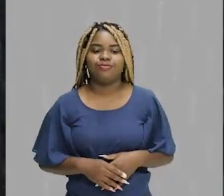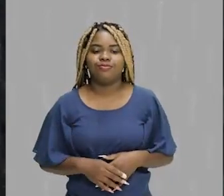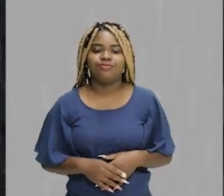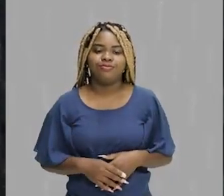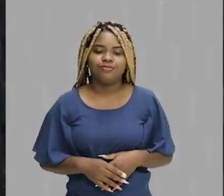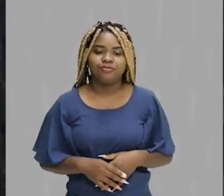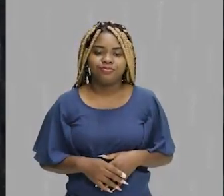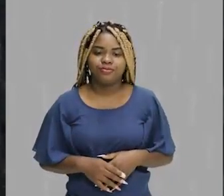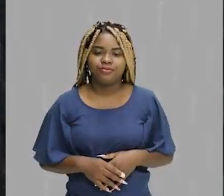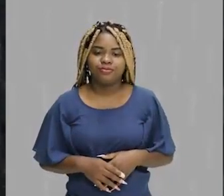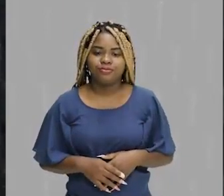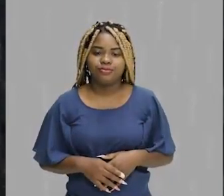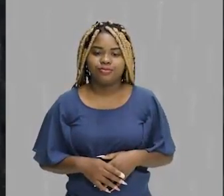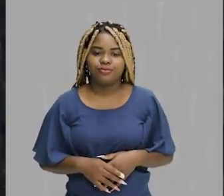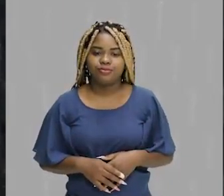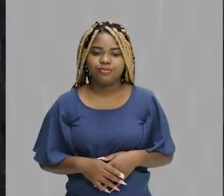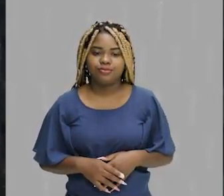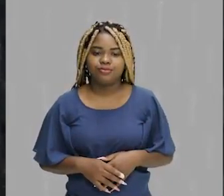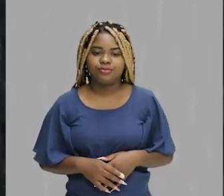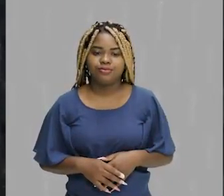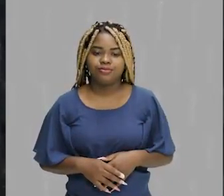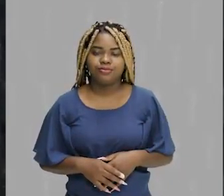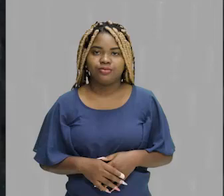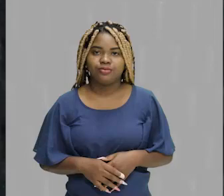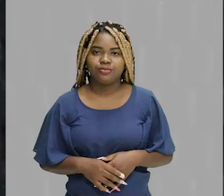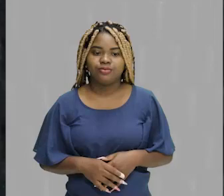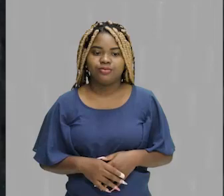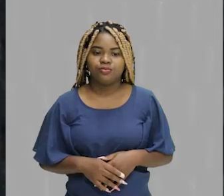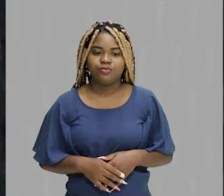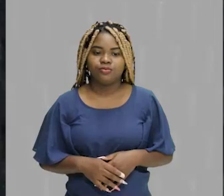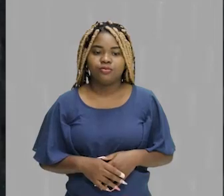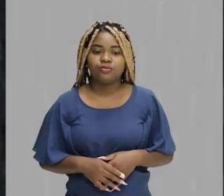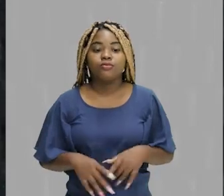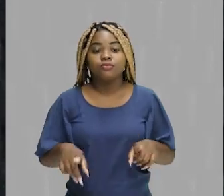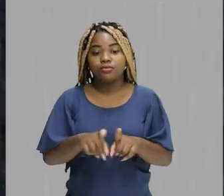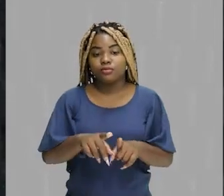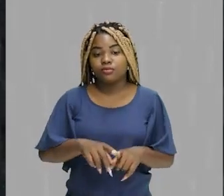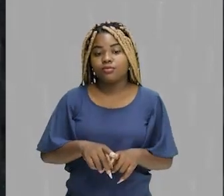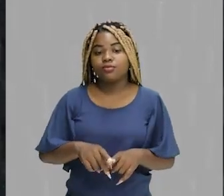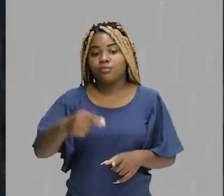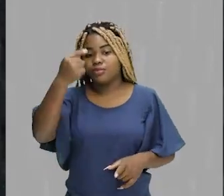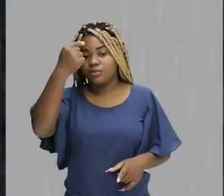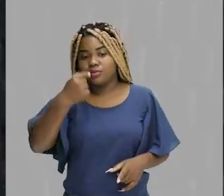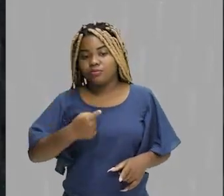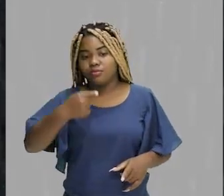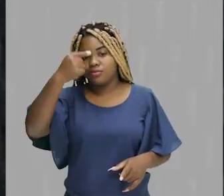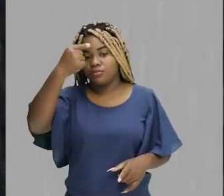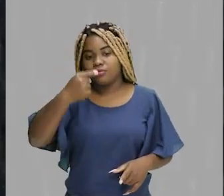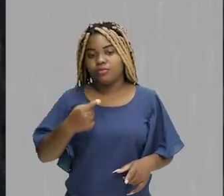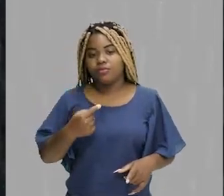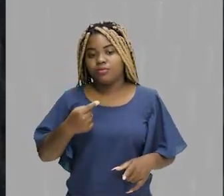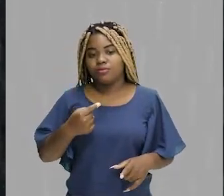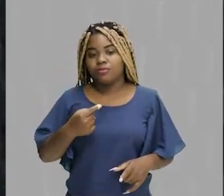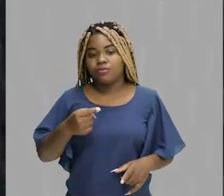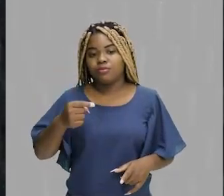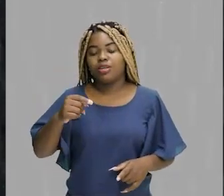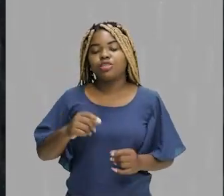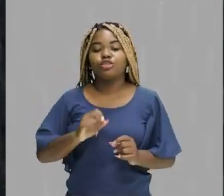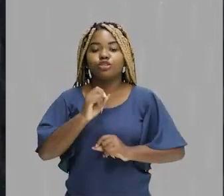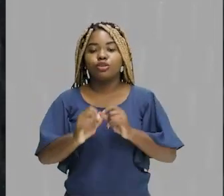assimétricos. Bom, um outro termo que a gente precisa dominar, turma, imagem especular. Especular de